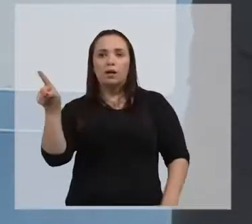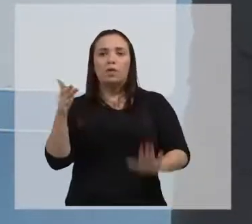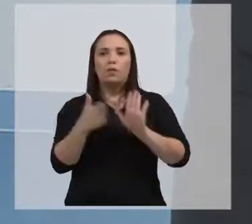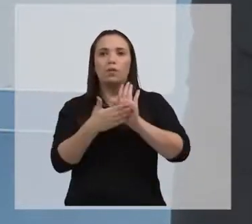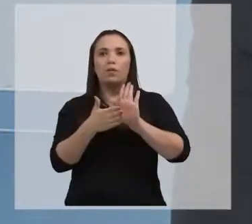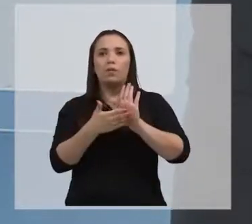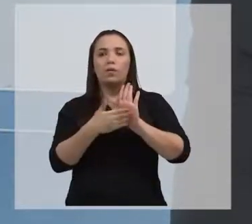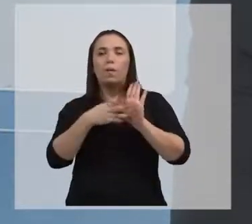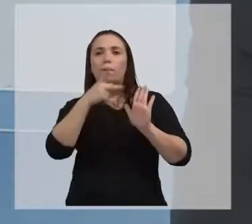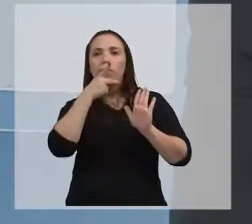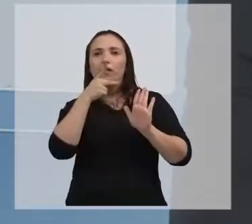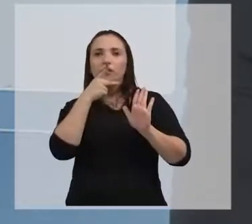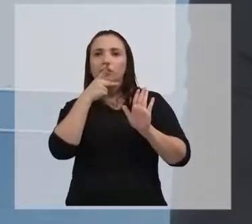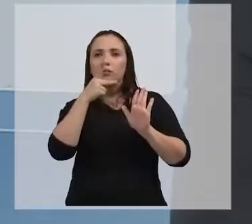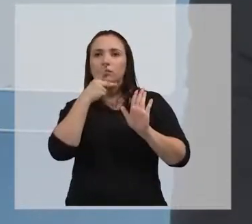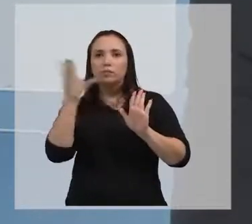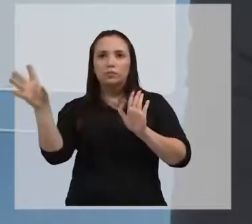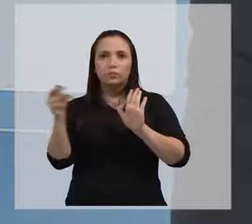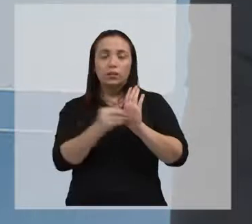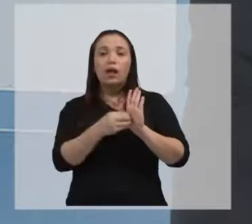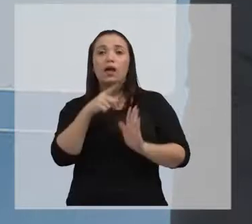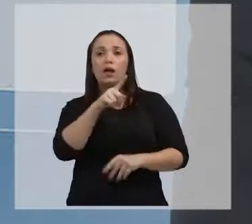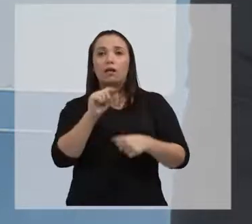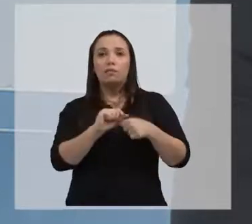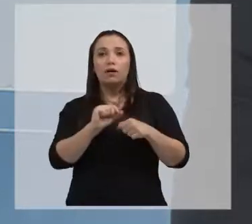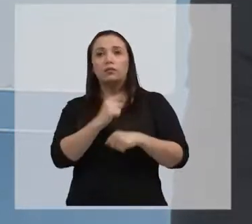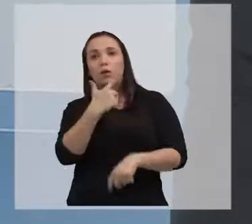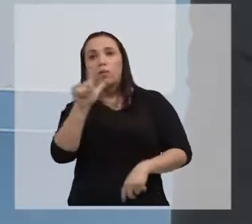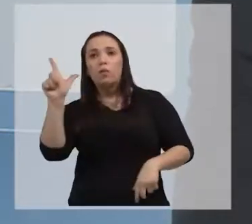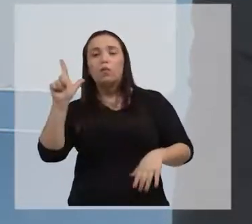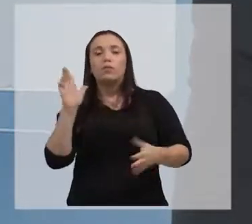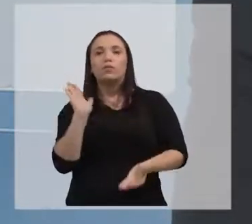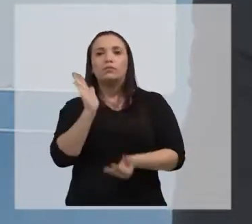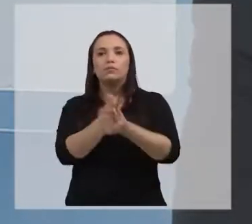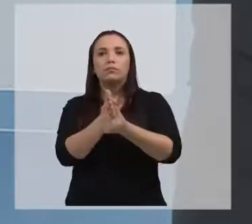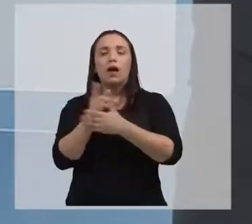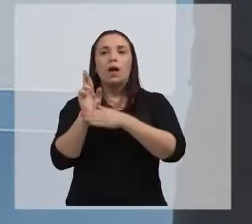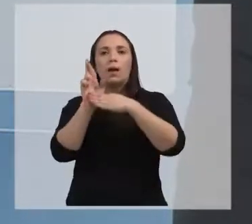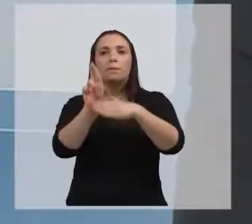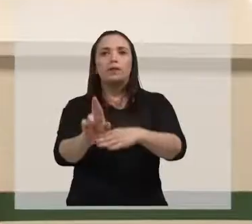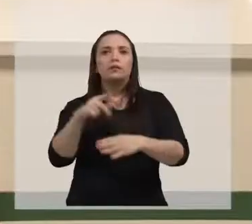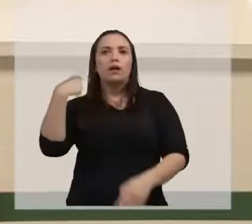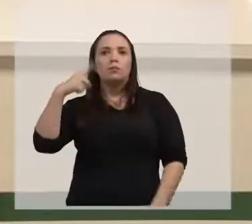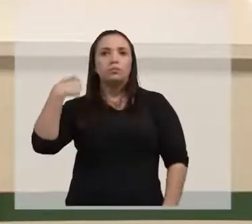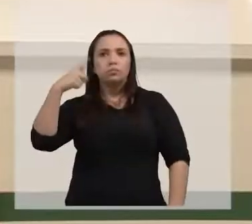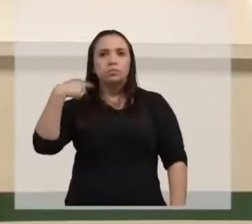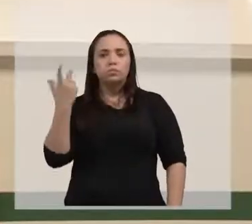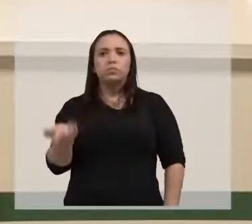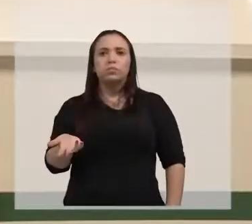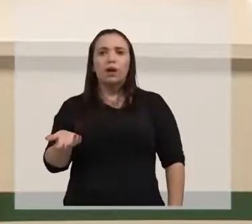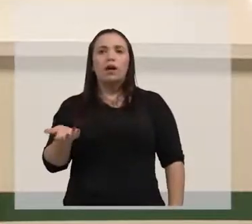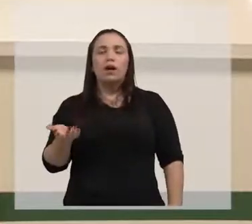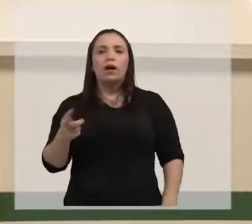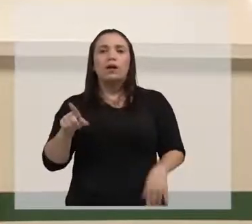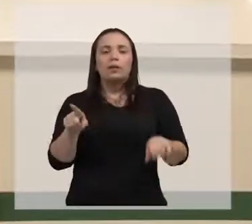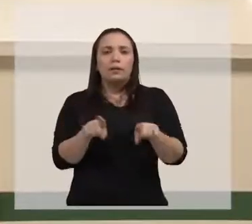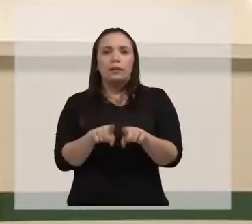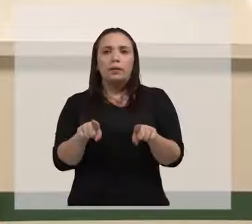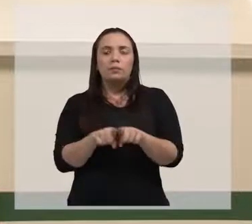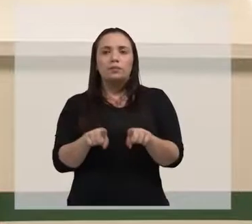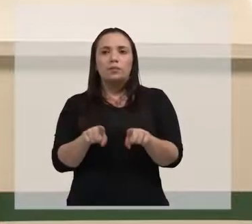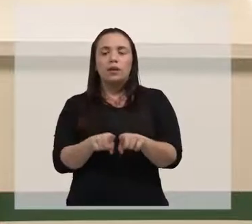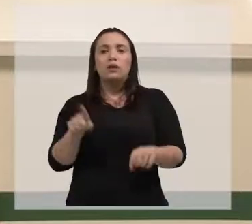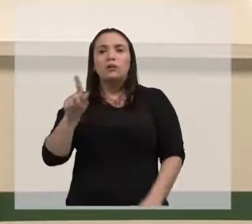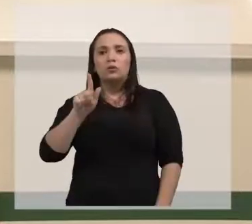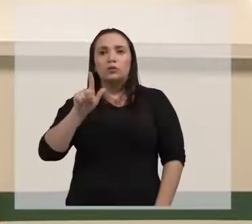isso. Ele entrou com outra ação, representando os advogados criminalistas, coisa mais ou menos disso, e também... Uma associação que ele inventou.